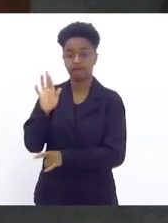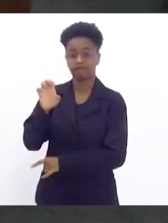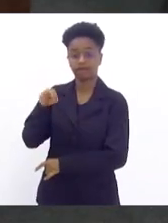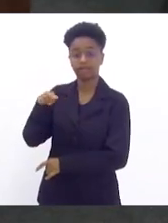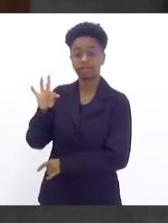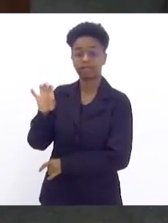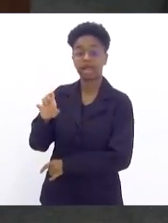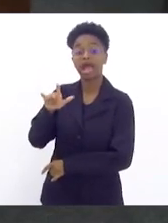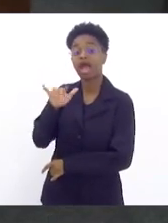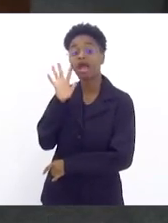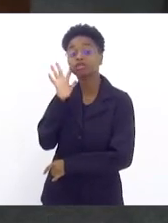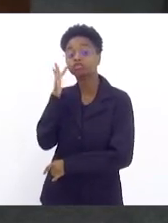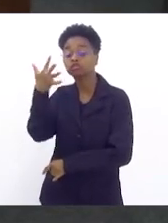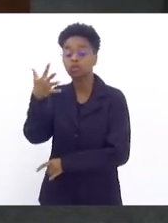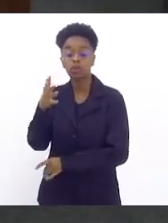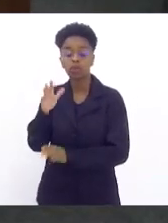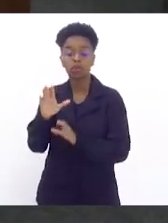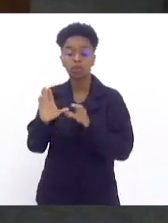decisão colegiada